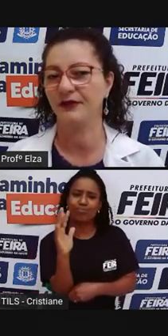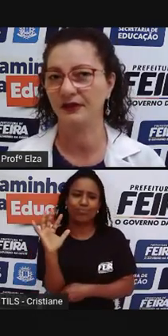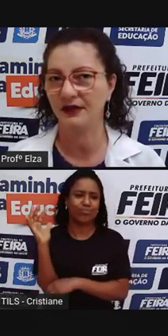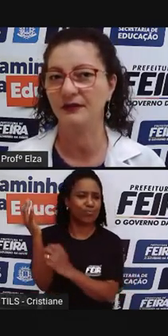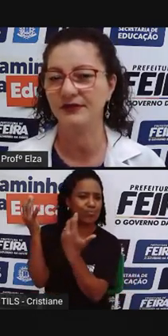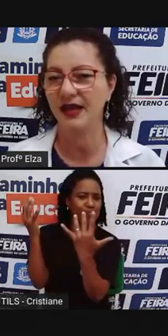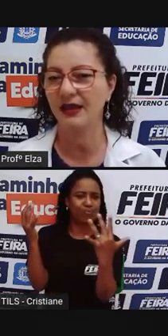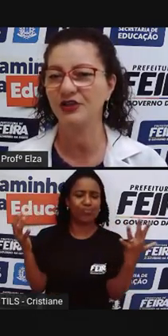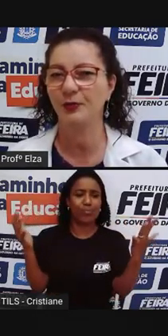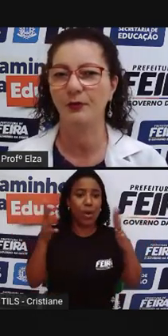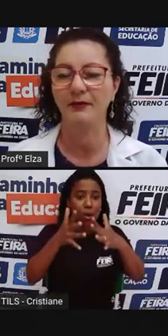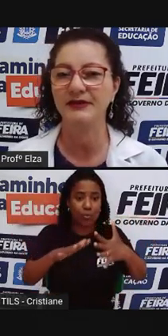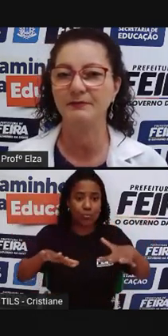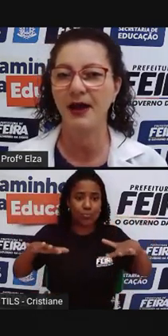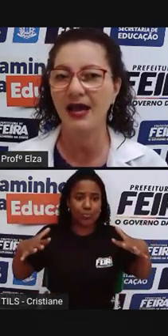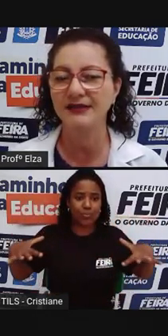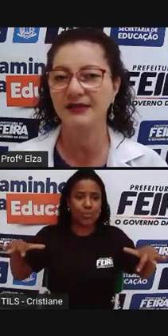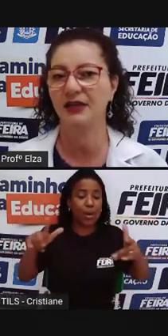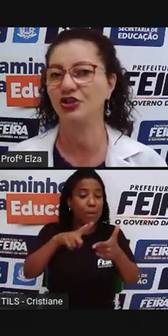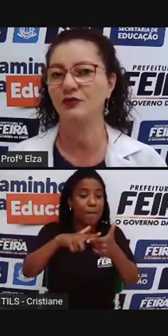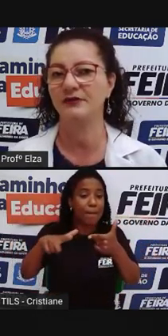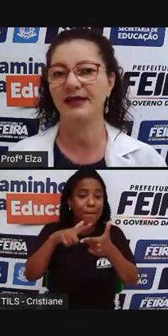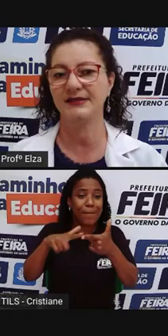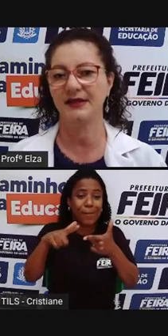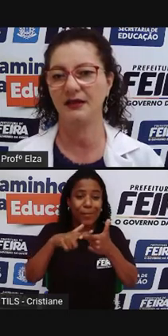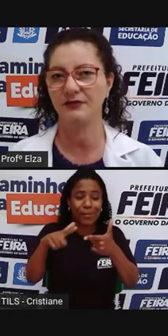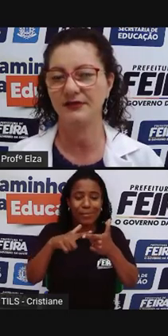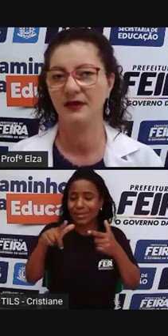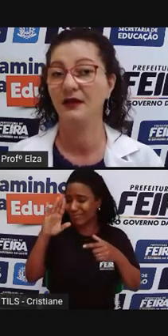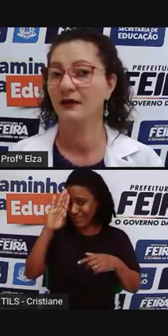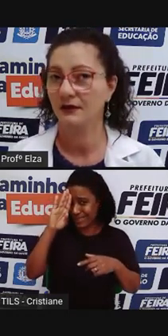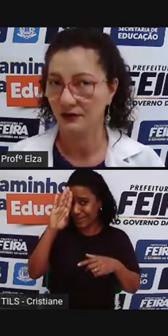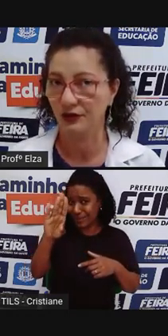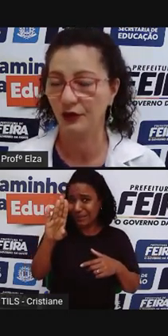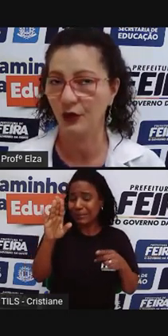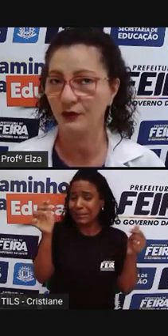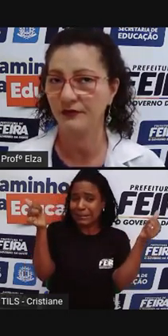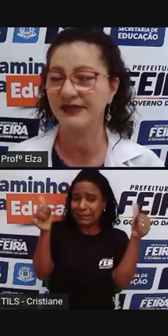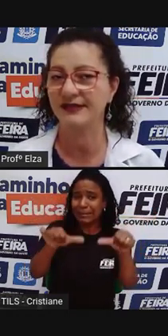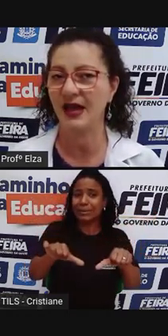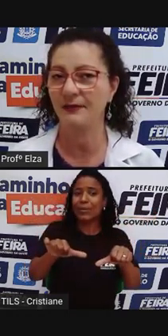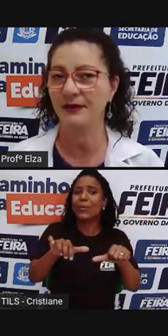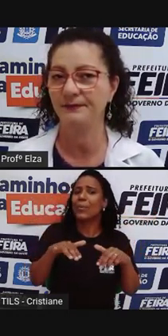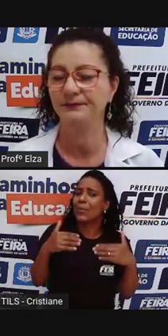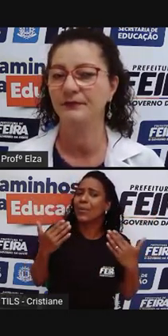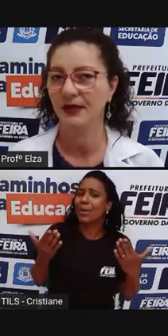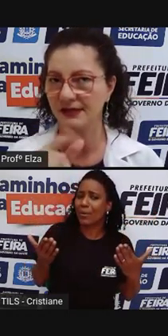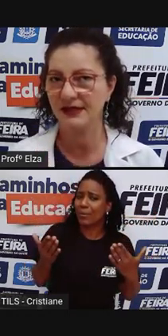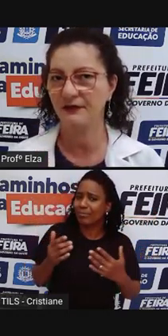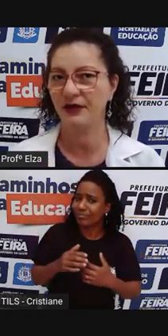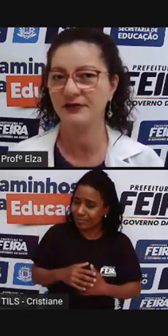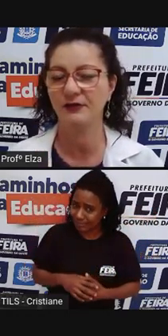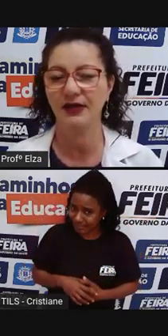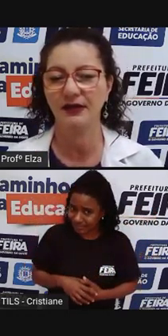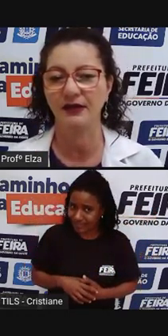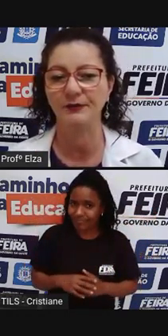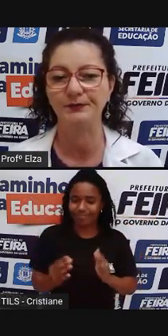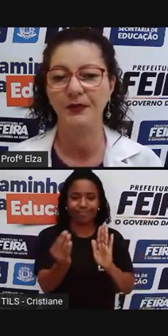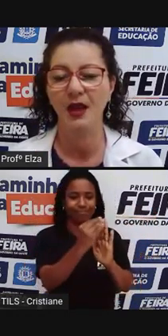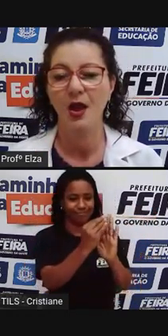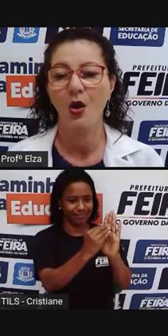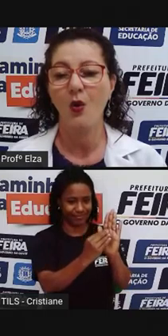nós enfrentamos, né? Aqueles problemas mais críticos, mais sérios. Do you know? Você sabe? Escreva aí no seu